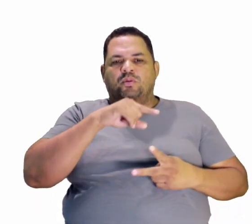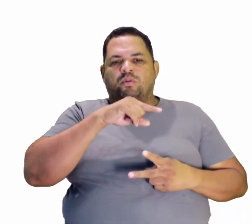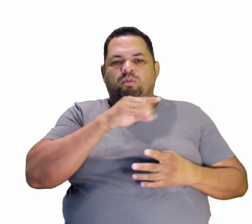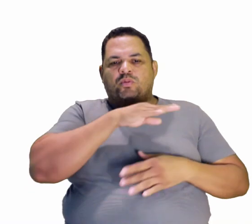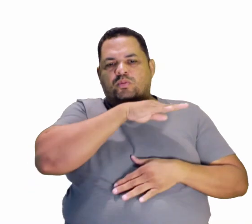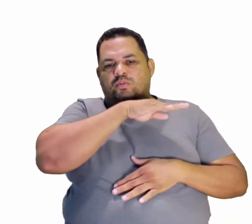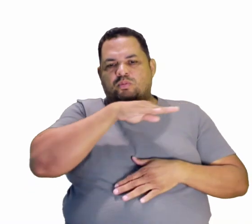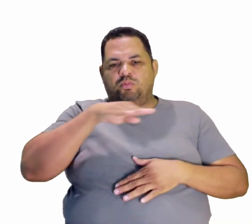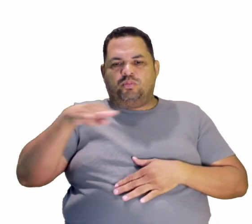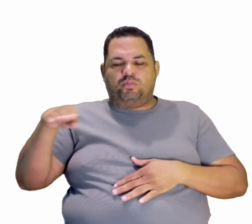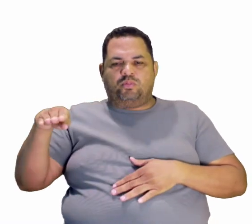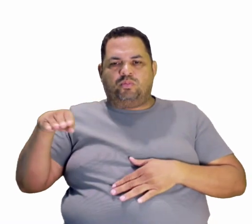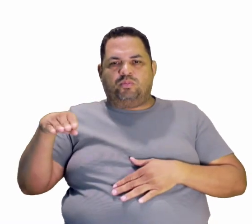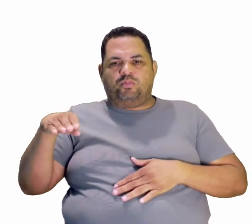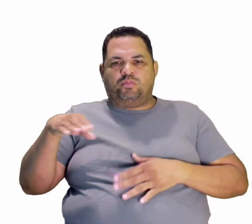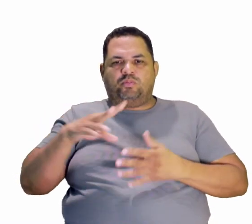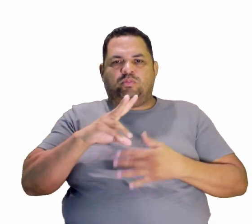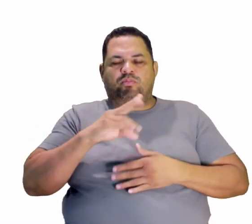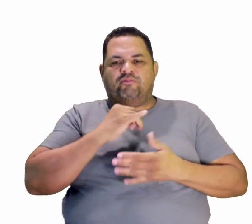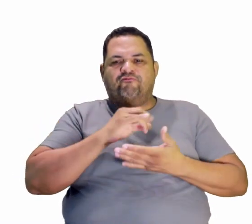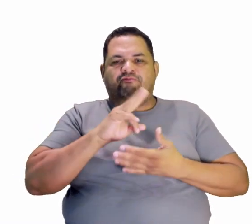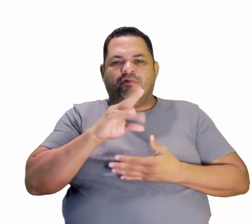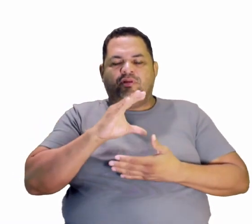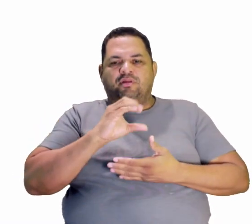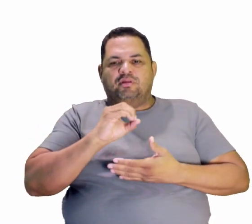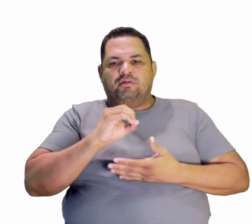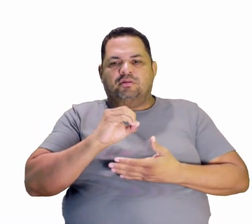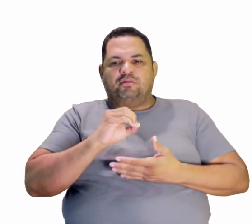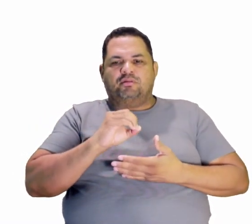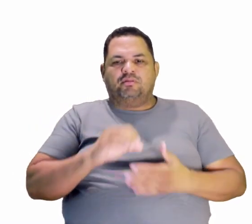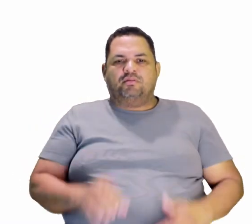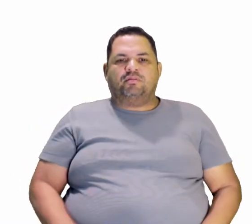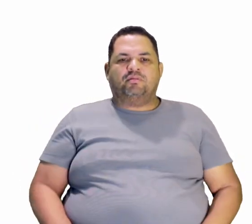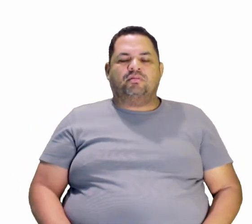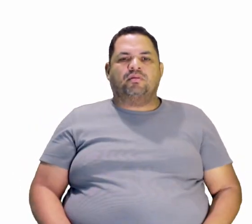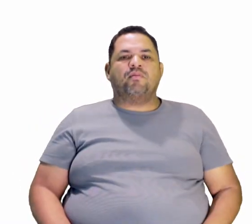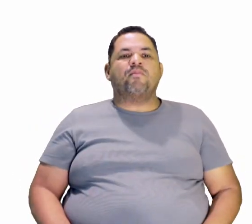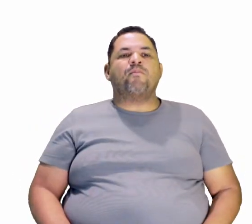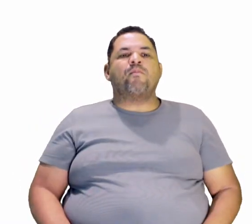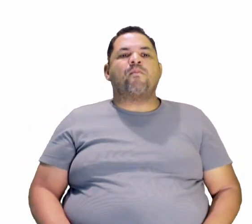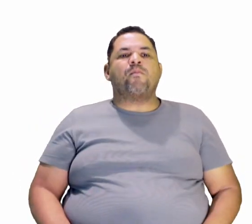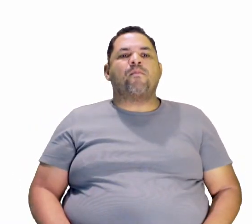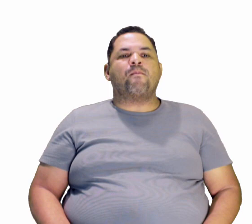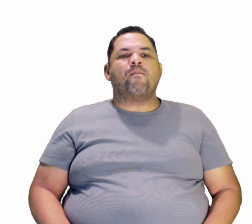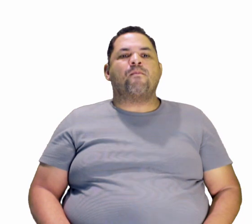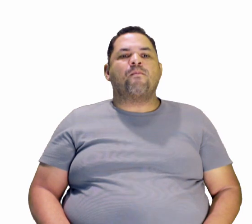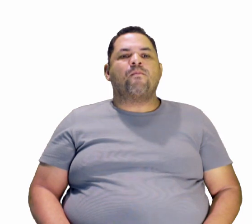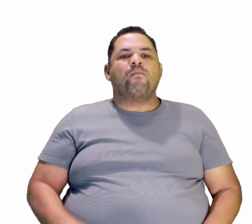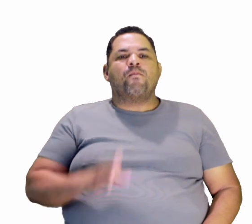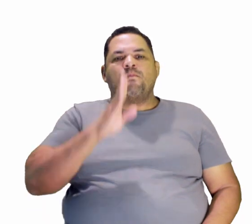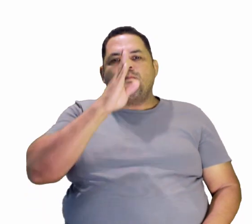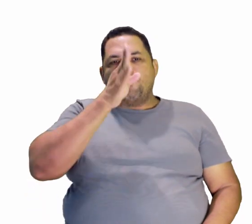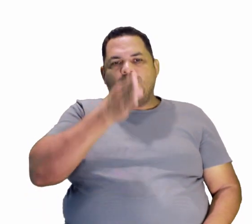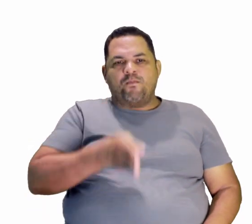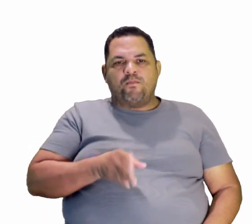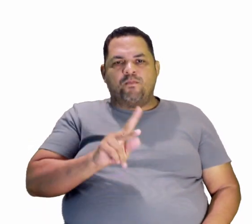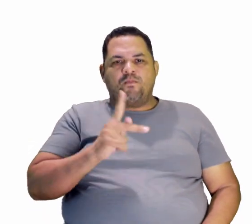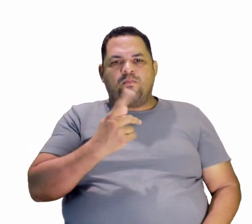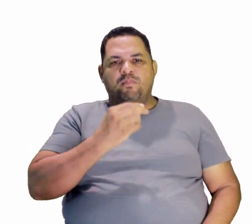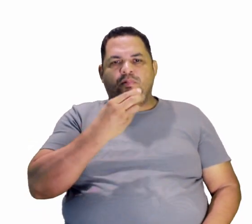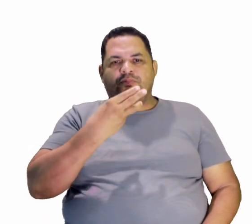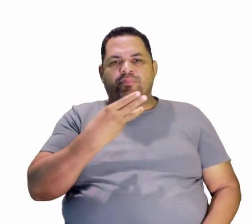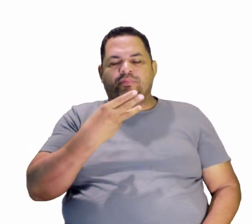da velocidade inicial, tá? Então, H0 é igual a HB, né? Que é igual a 0. Na vertical, o H é